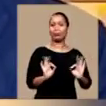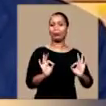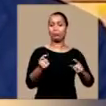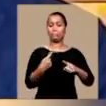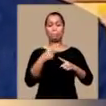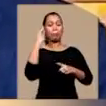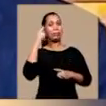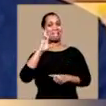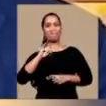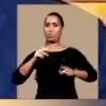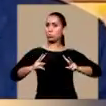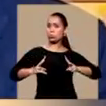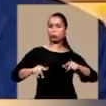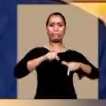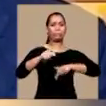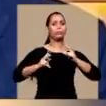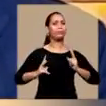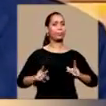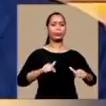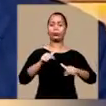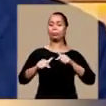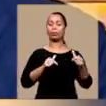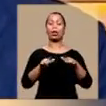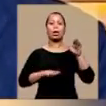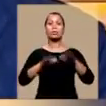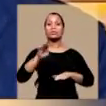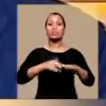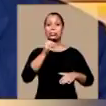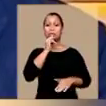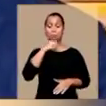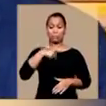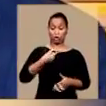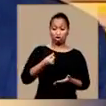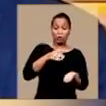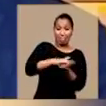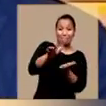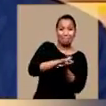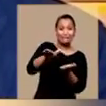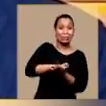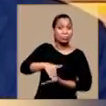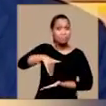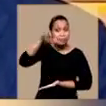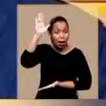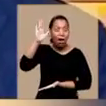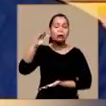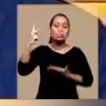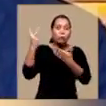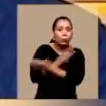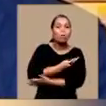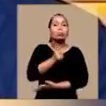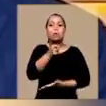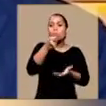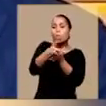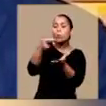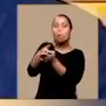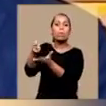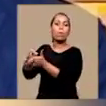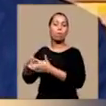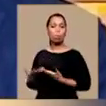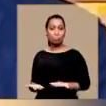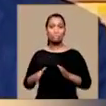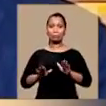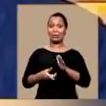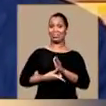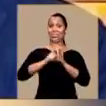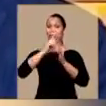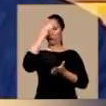que ele pode ser demitido a qualquer momento. Às vezes, né, eles acabam gastando mais do que eles ganham e contraindo mais dívidas. O ideal é